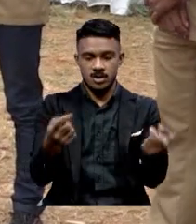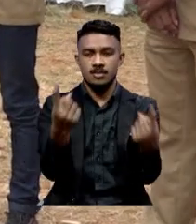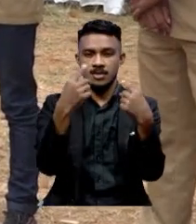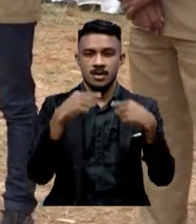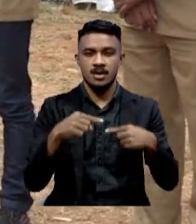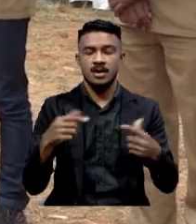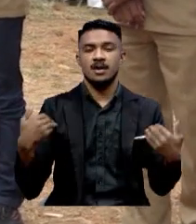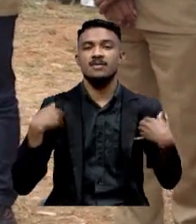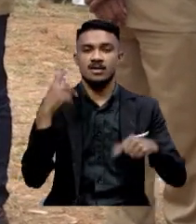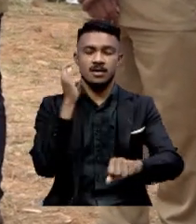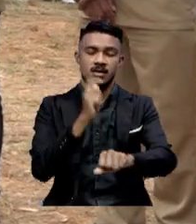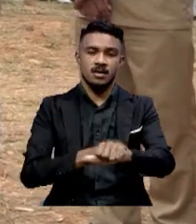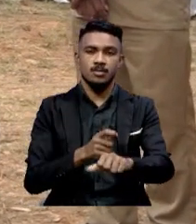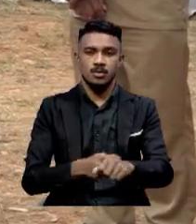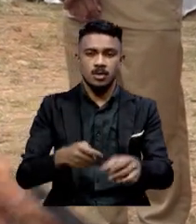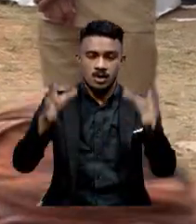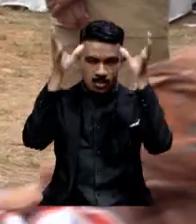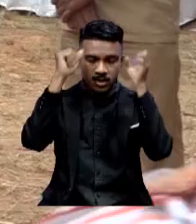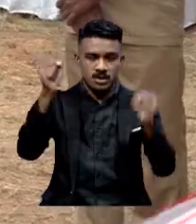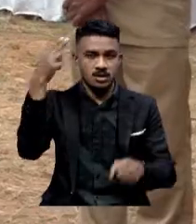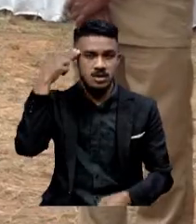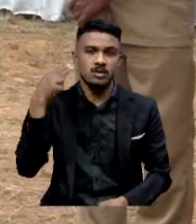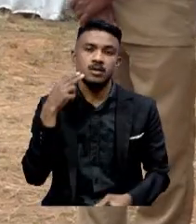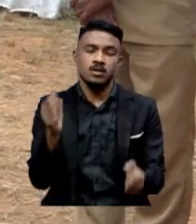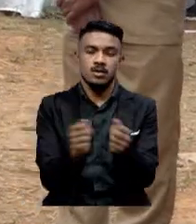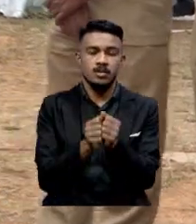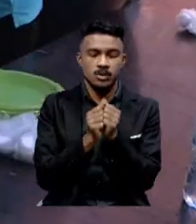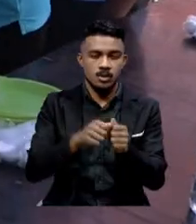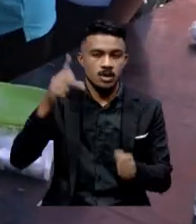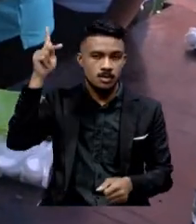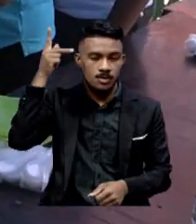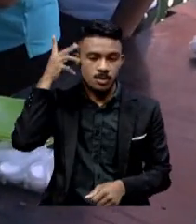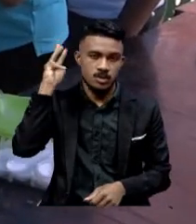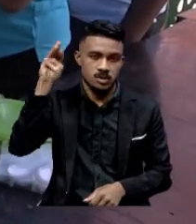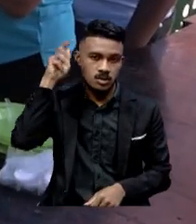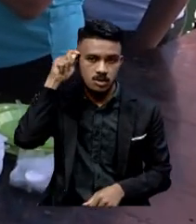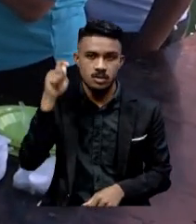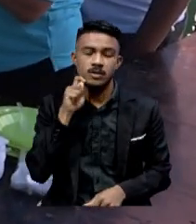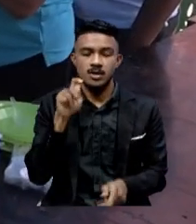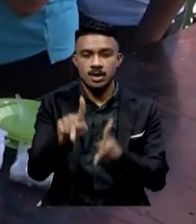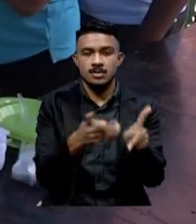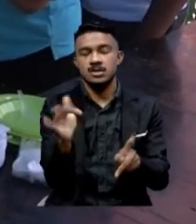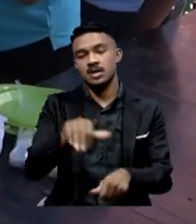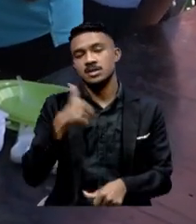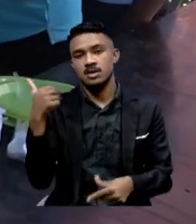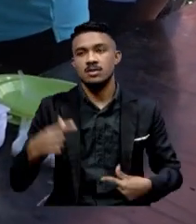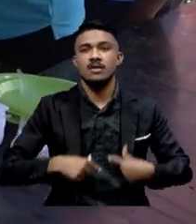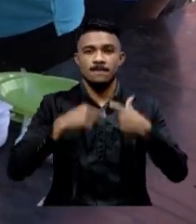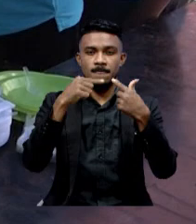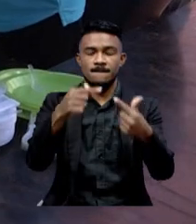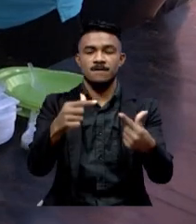a Biba né, Presidente da República, Zera Mzorta, muito com o Primeiro-Ministro Taurmatan Ruak, no entidade Siraselo, oferece frem